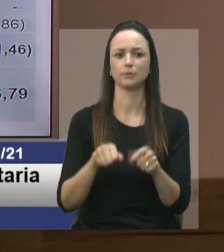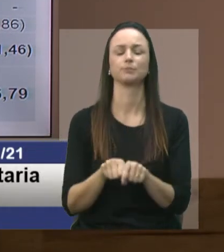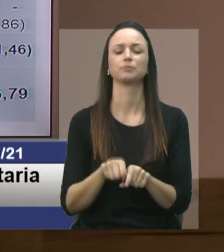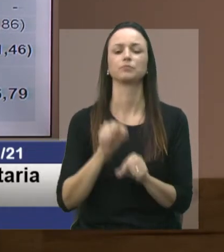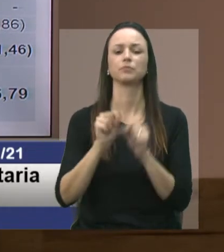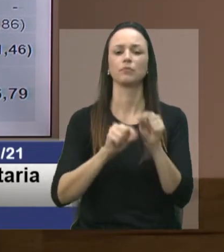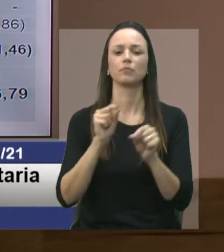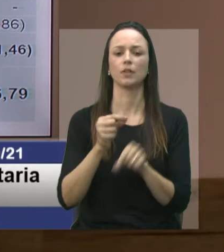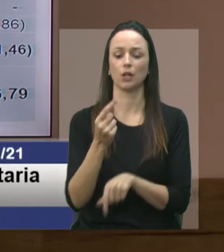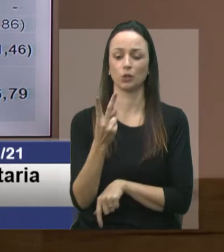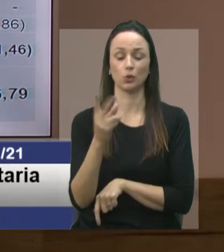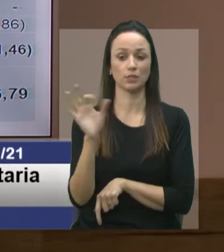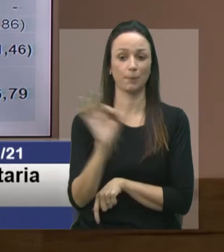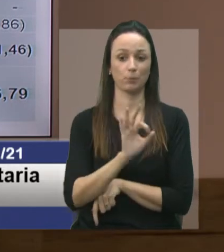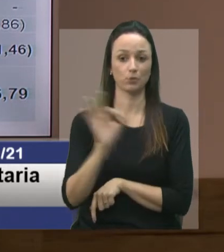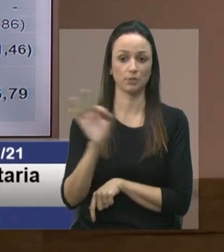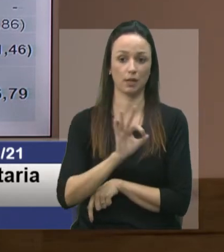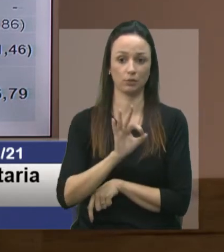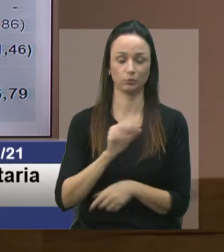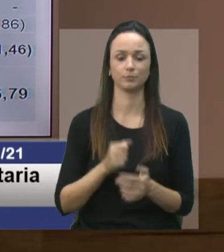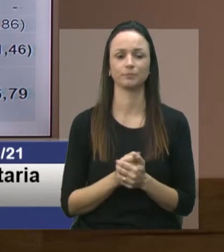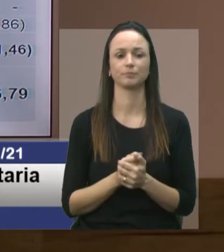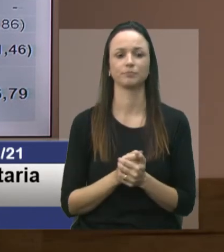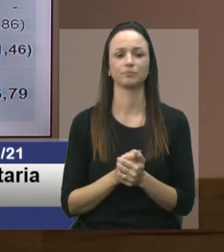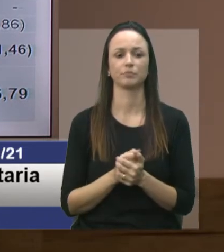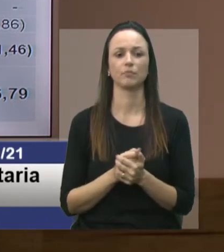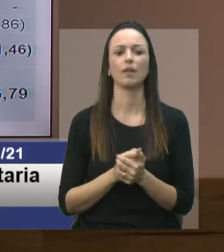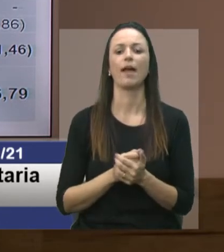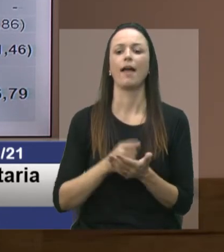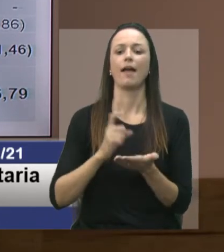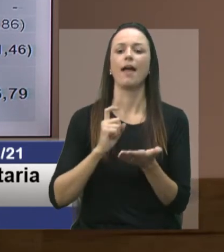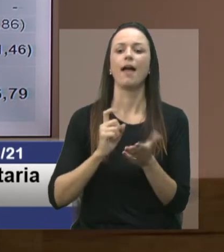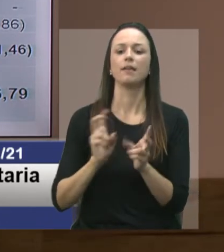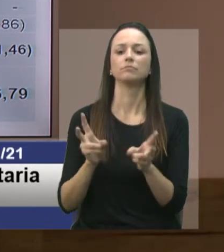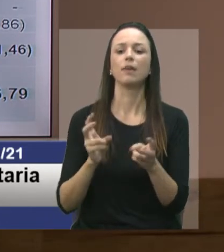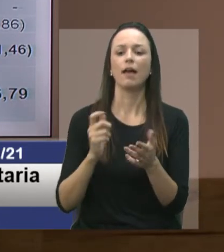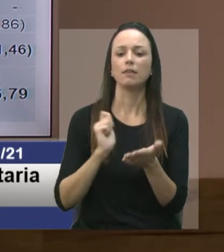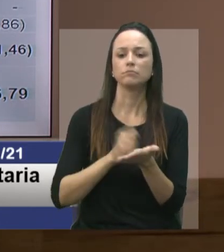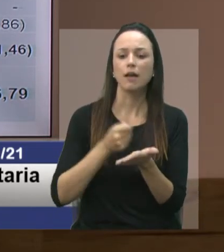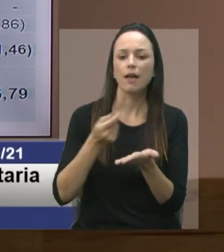a 12%, receita patrimonial de